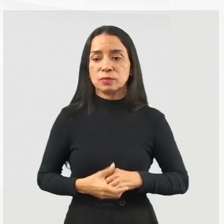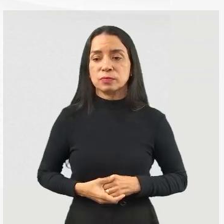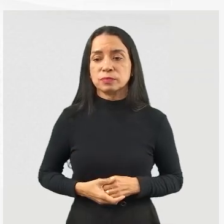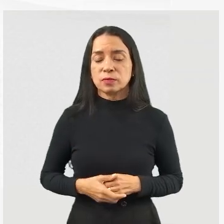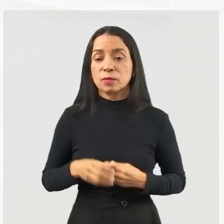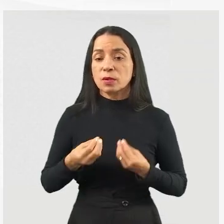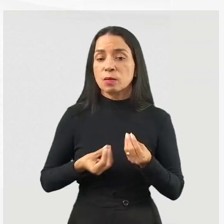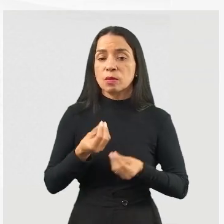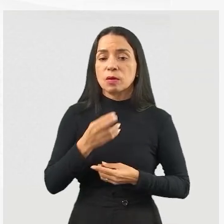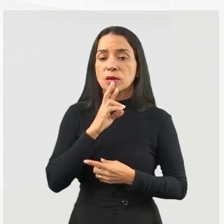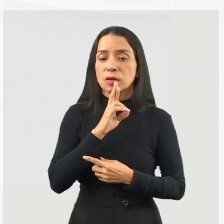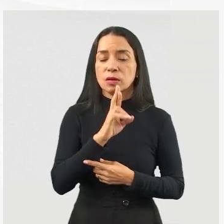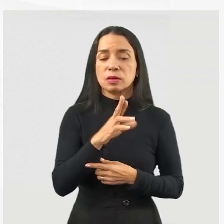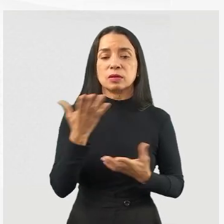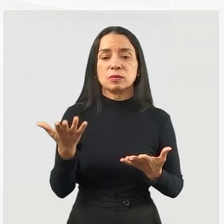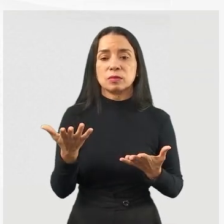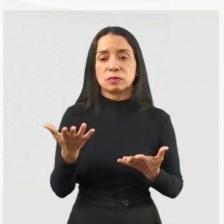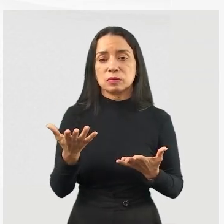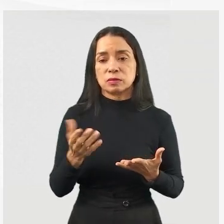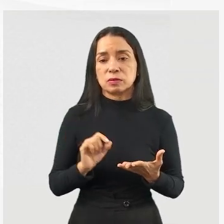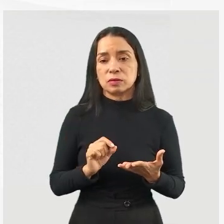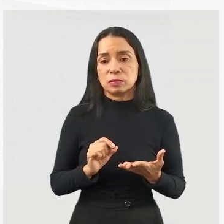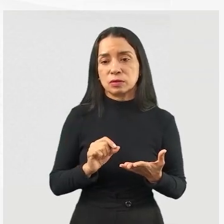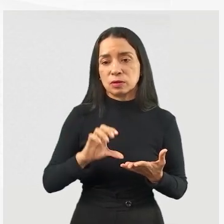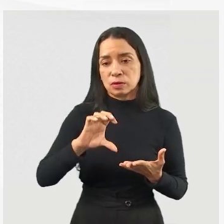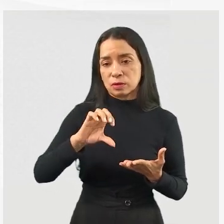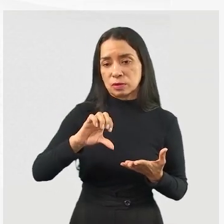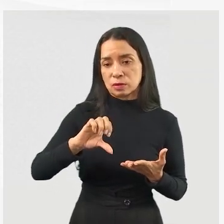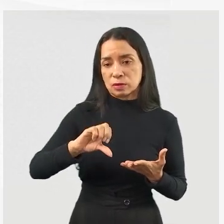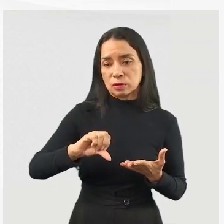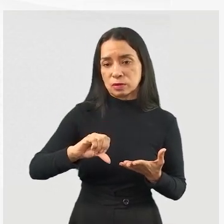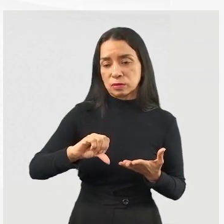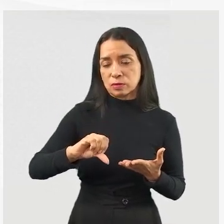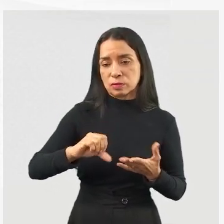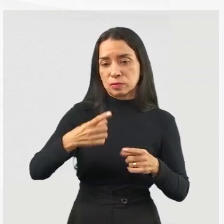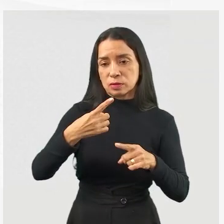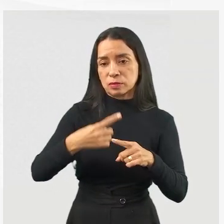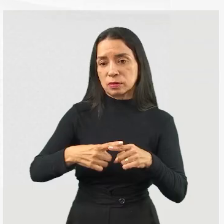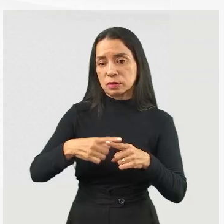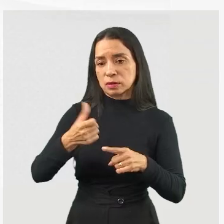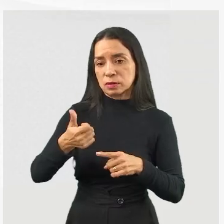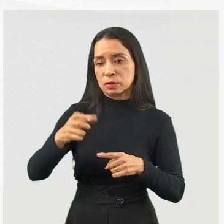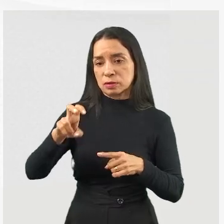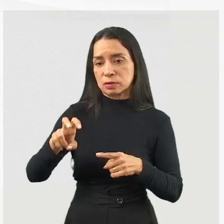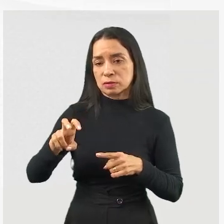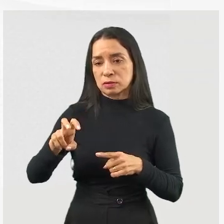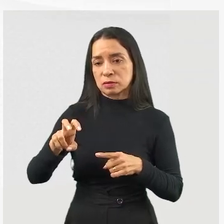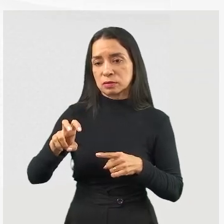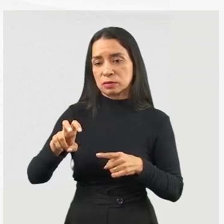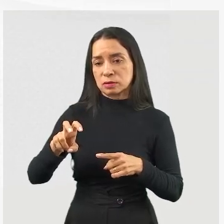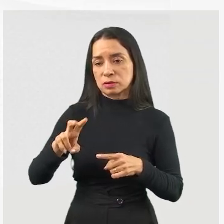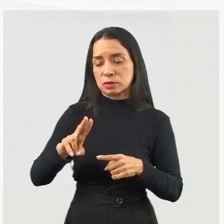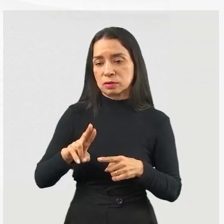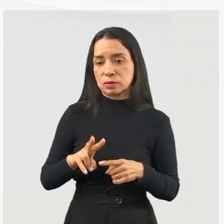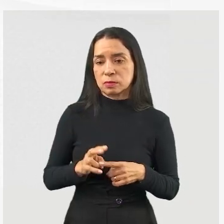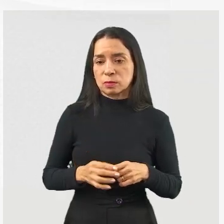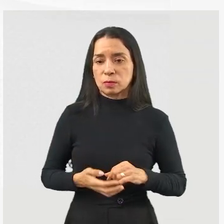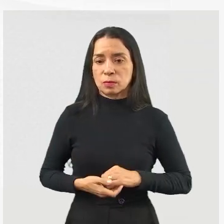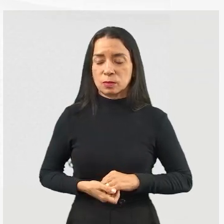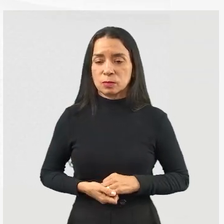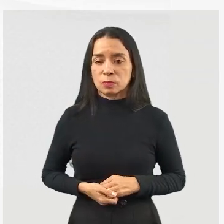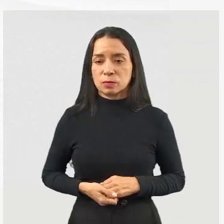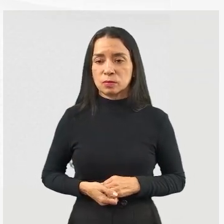como resultado, ó, o 9 vezes o 15. Né? Pronto.